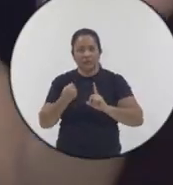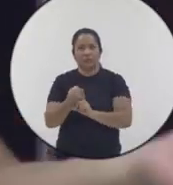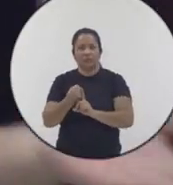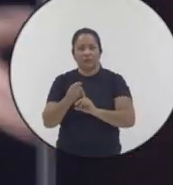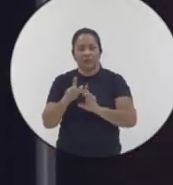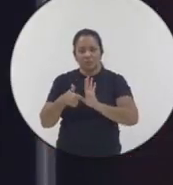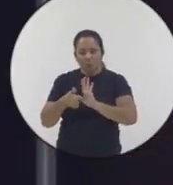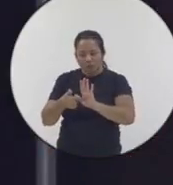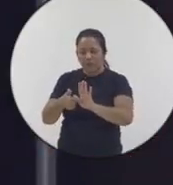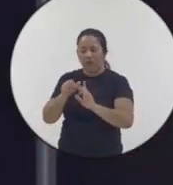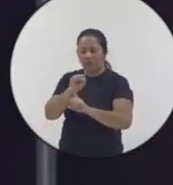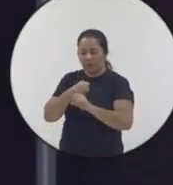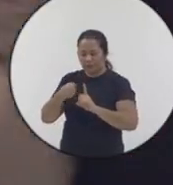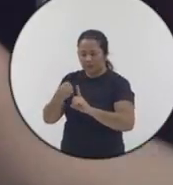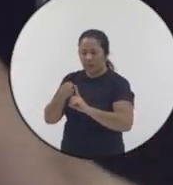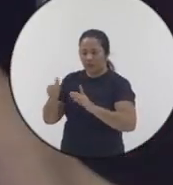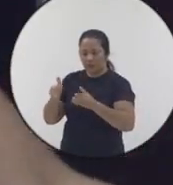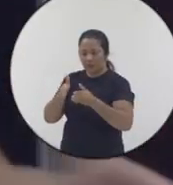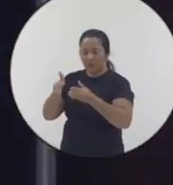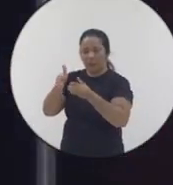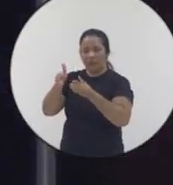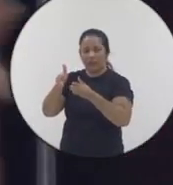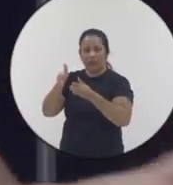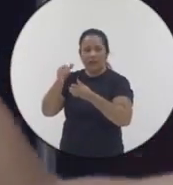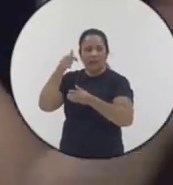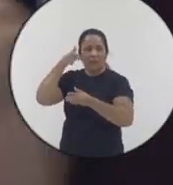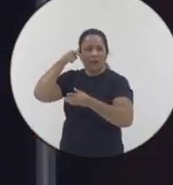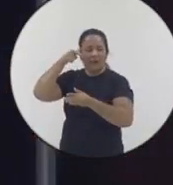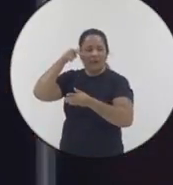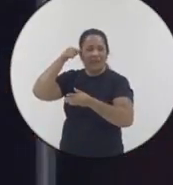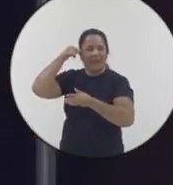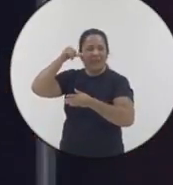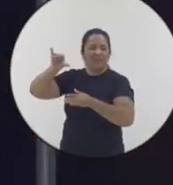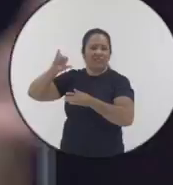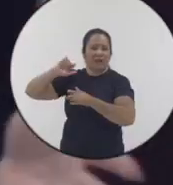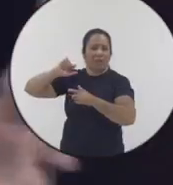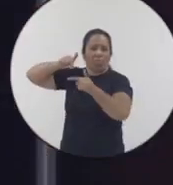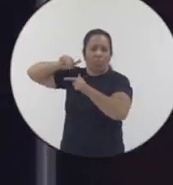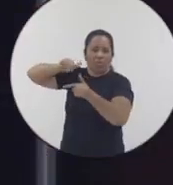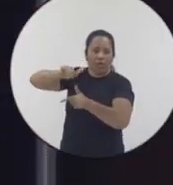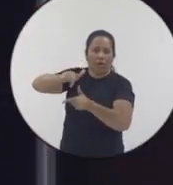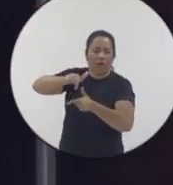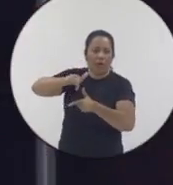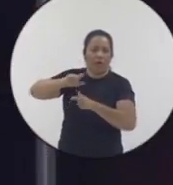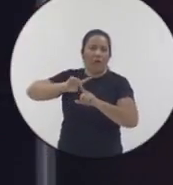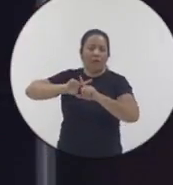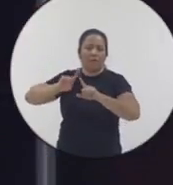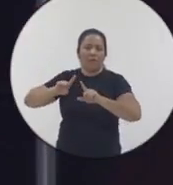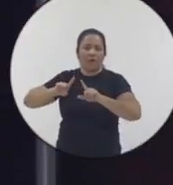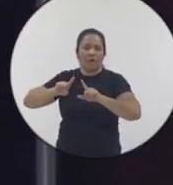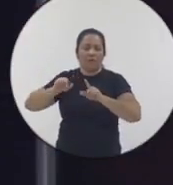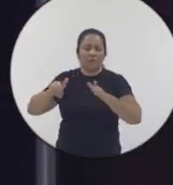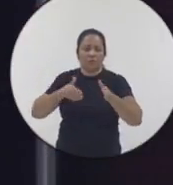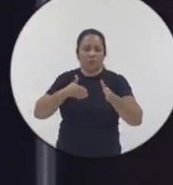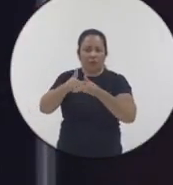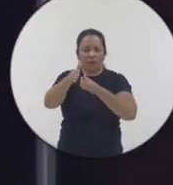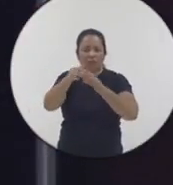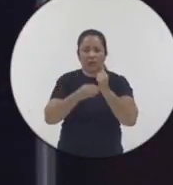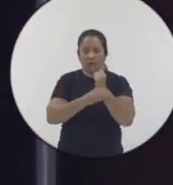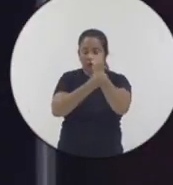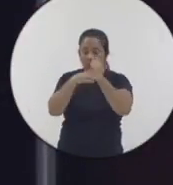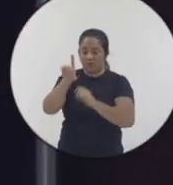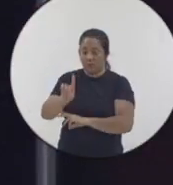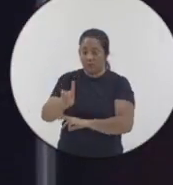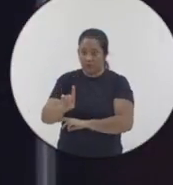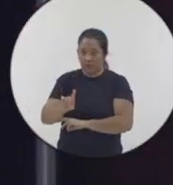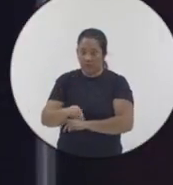setores apontando para outro caminho, não para o conservadorismo, não para o atraso, mas para um caminho que haja progressão e garantia dos nossos direitos. Outro